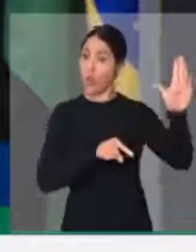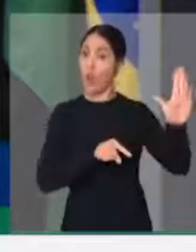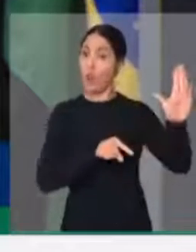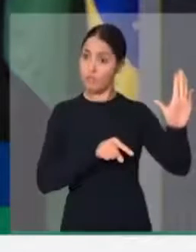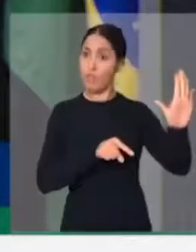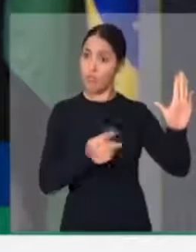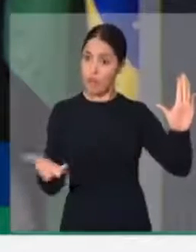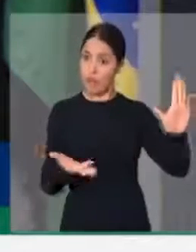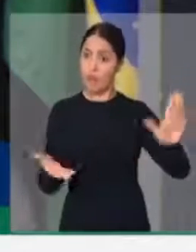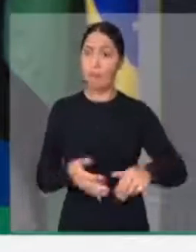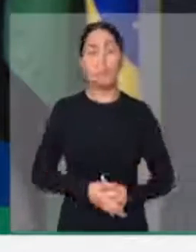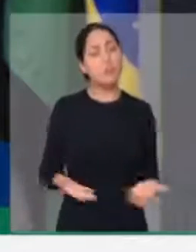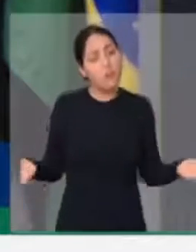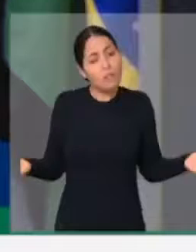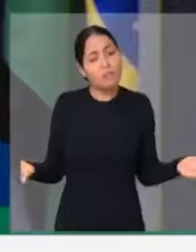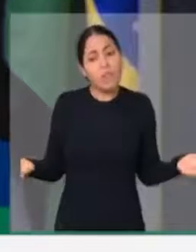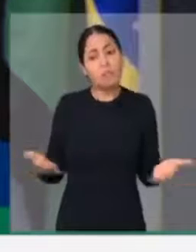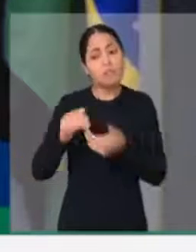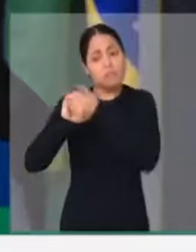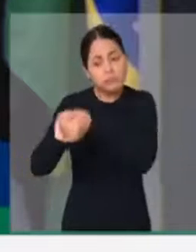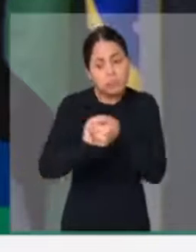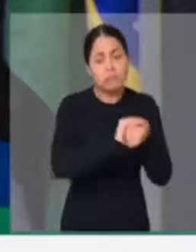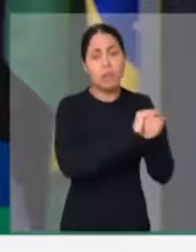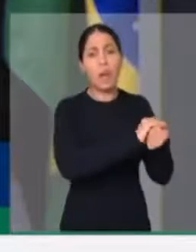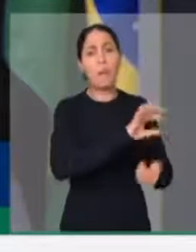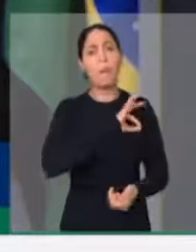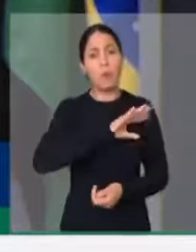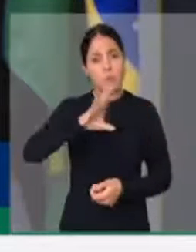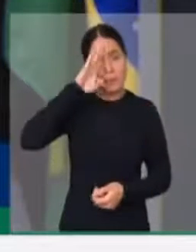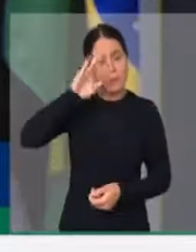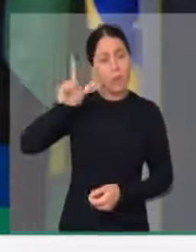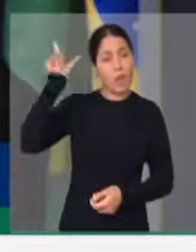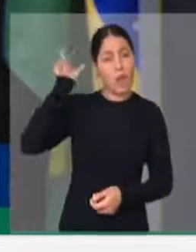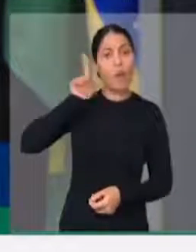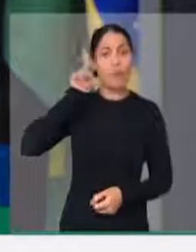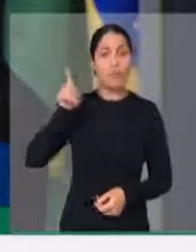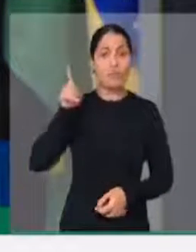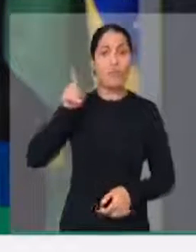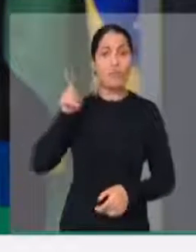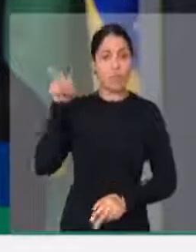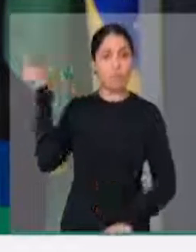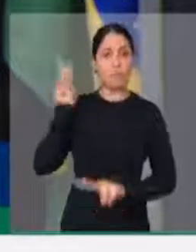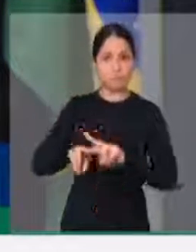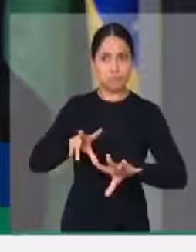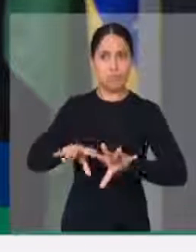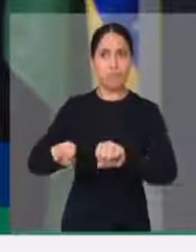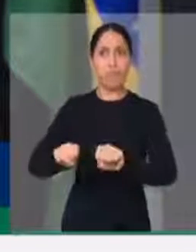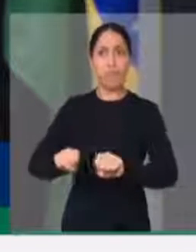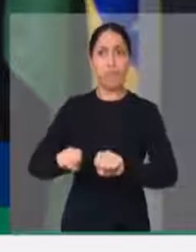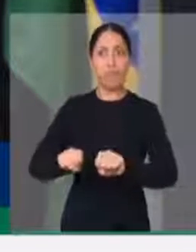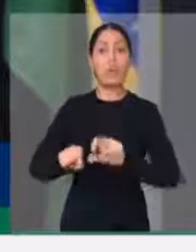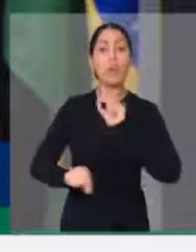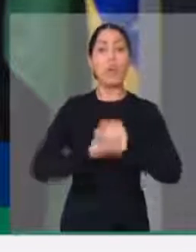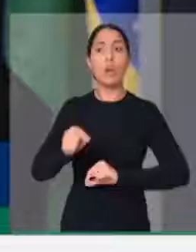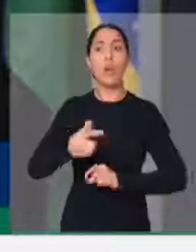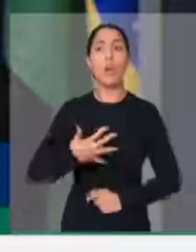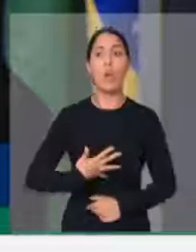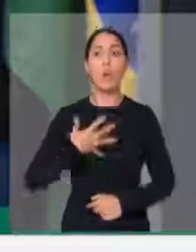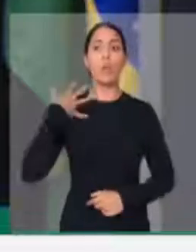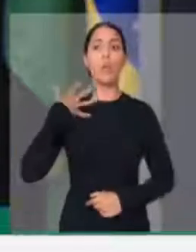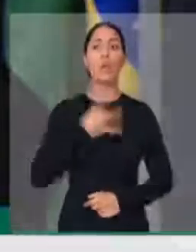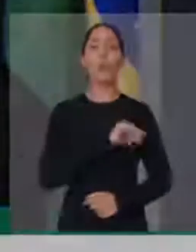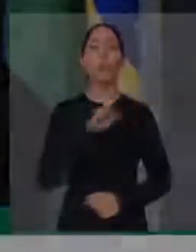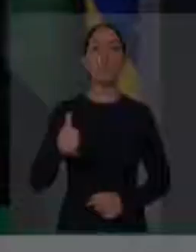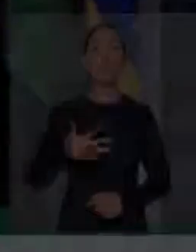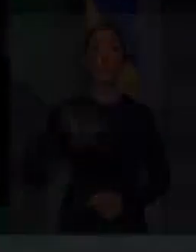terá que saldar a polícia militar pelo seu dia de ontem que vinha conhecido com 28 de Junho dia do orgulho da Polícia